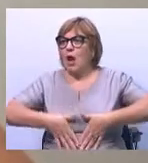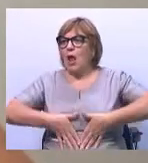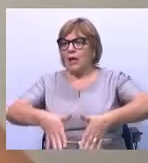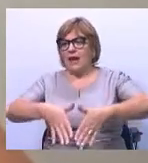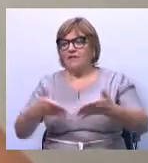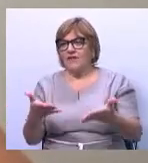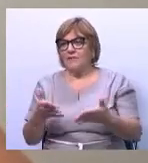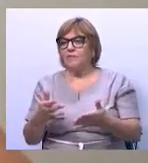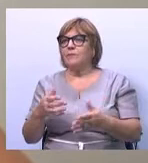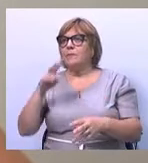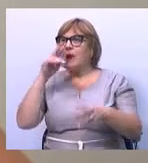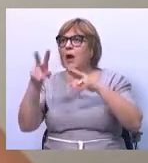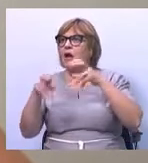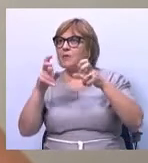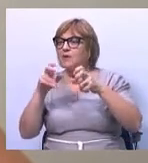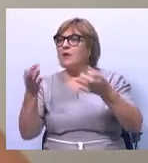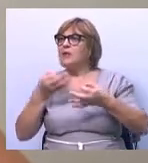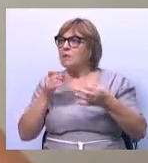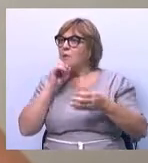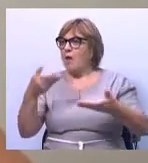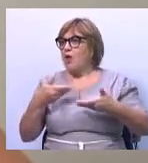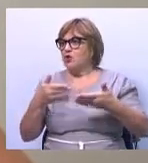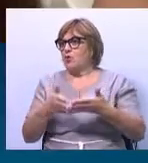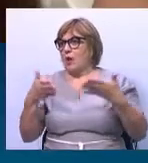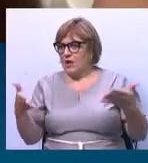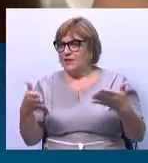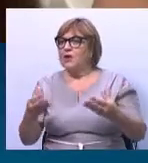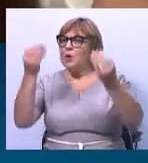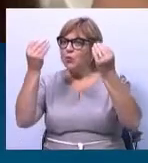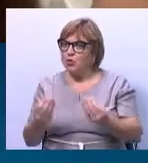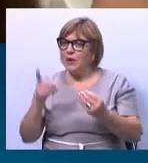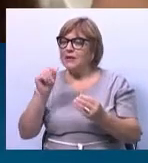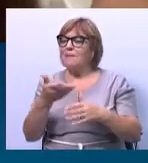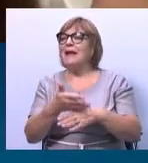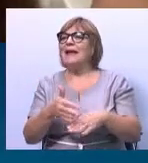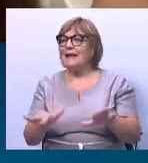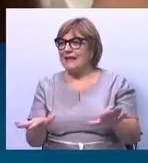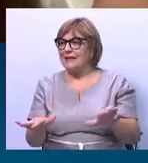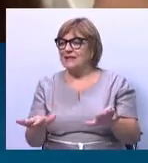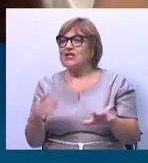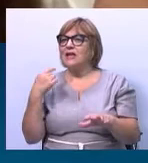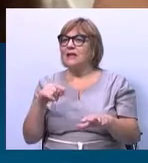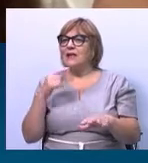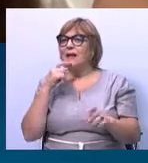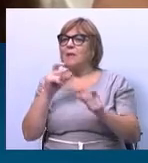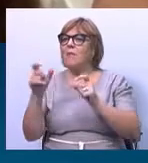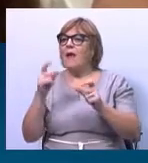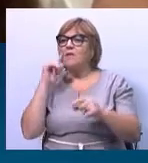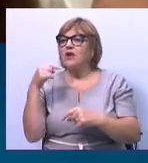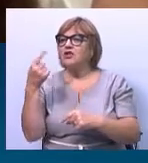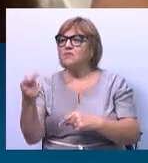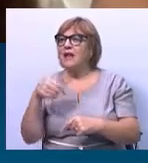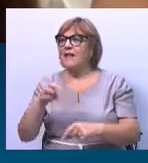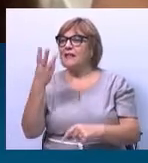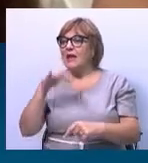a aromaterapia, sem dúvida, que aí pode ser uma excelente ajuda. Muito bem, também com as crianças, dirigindo aqui uma palavra especial às crianças a partir